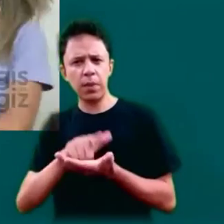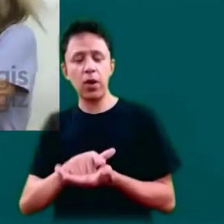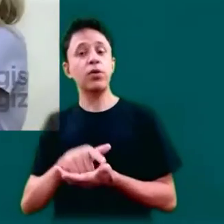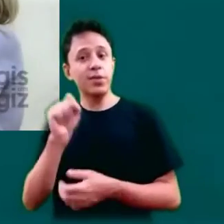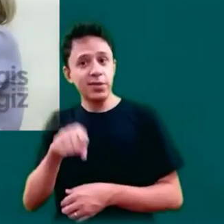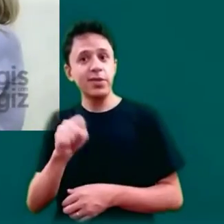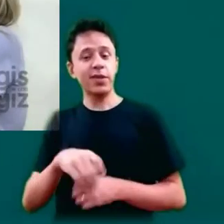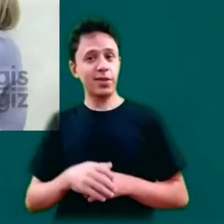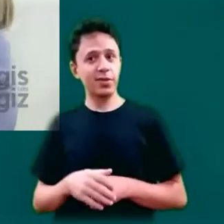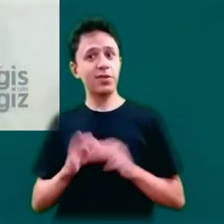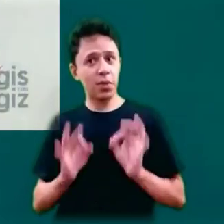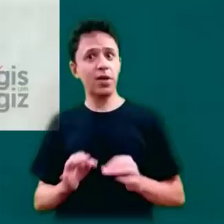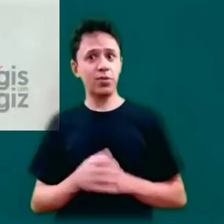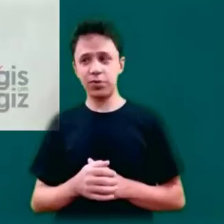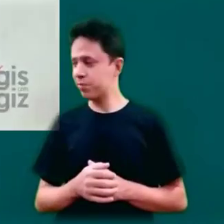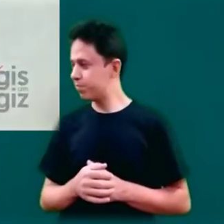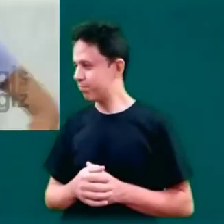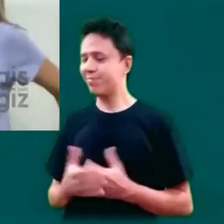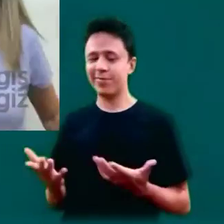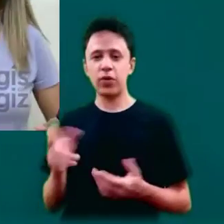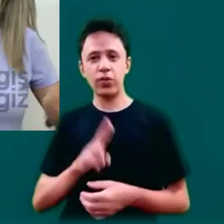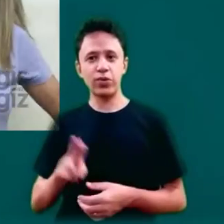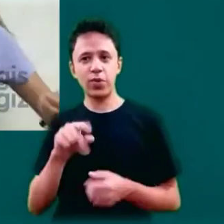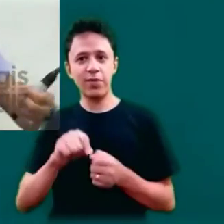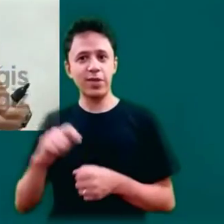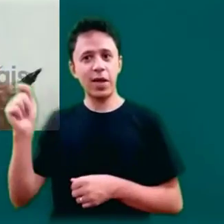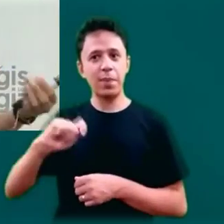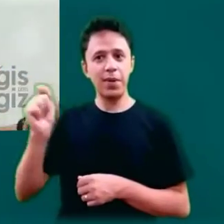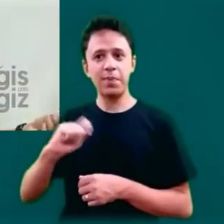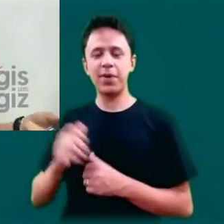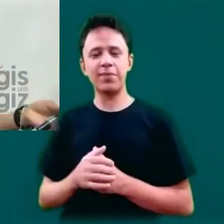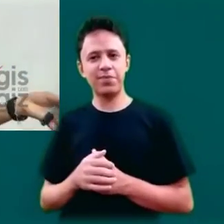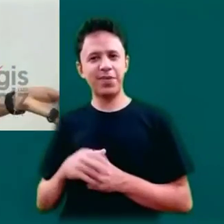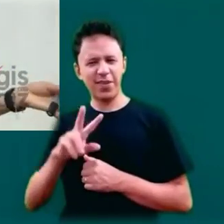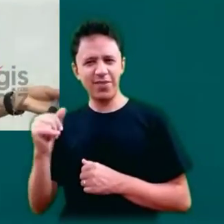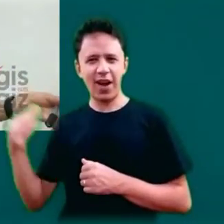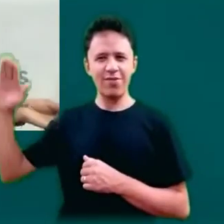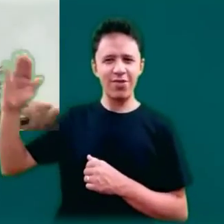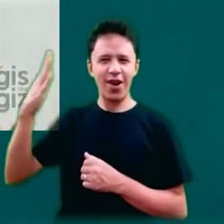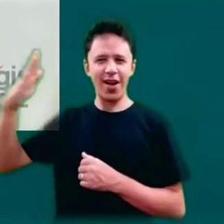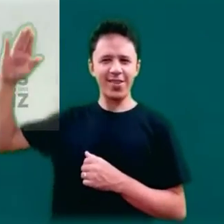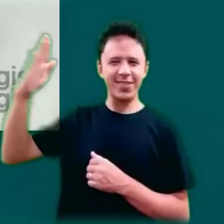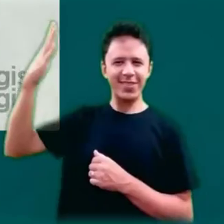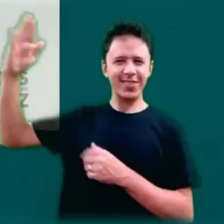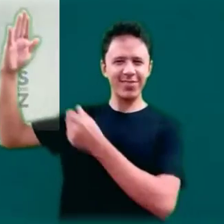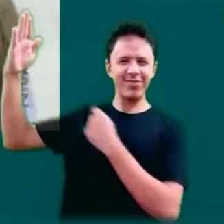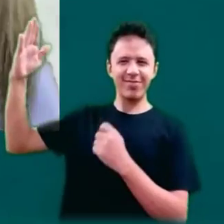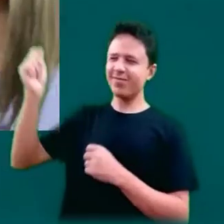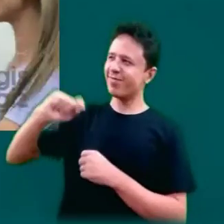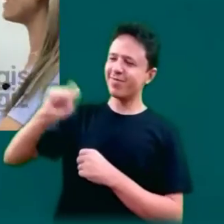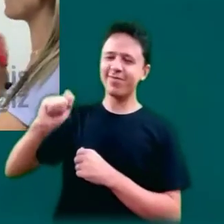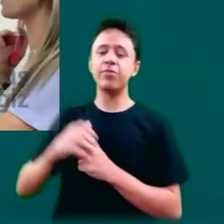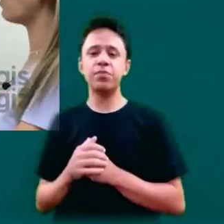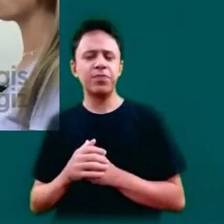mesmo. Foi esse o tanto gasto para fazer a pipa da Giz. Que será que vai voar? Será que não vai voar? Gente, então você viu